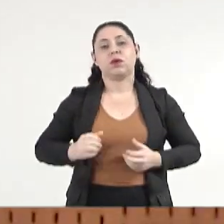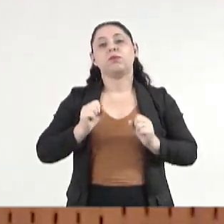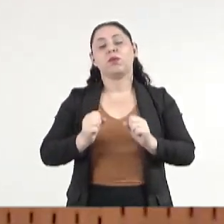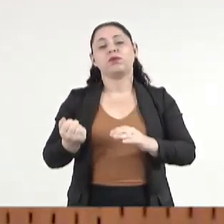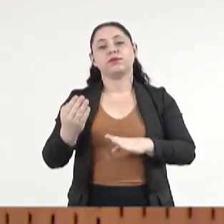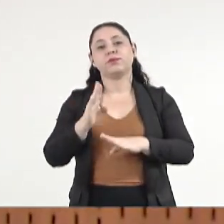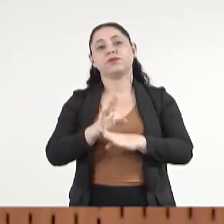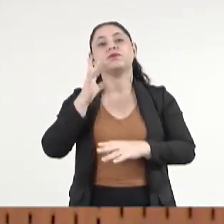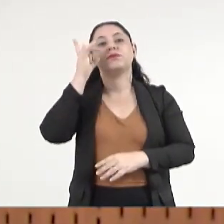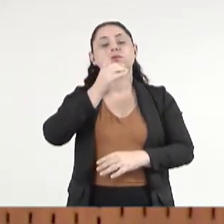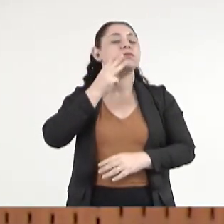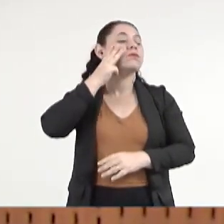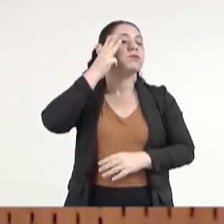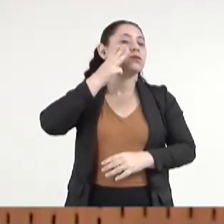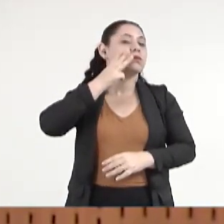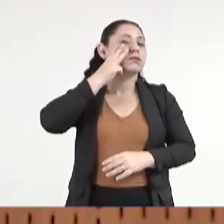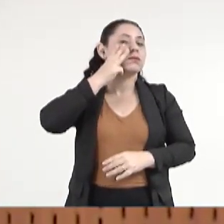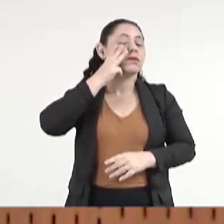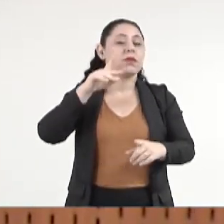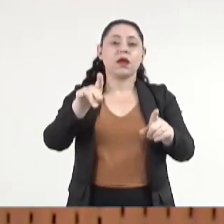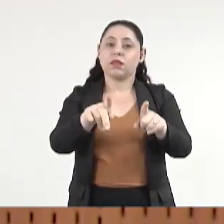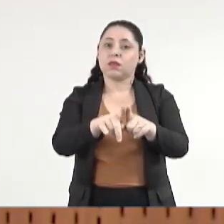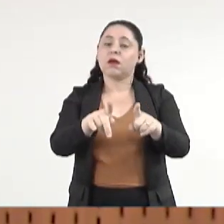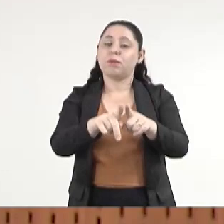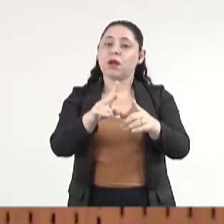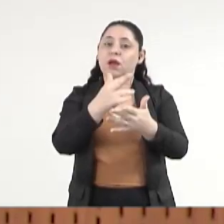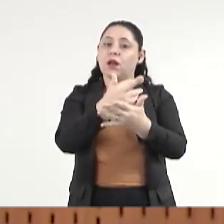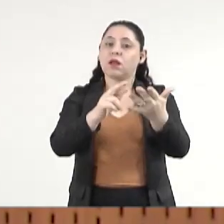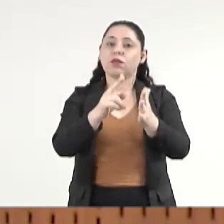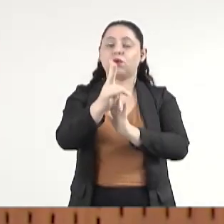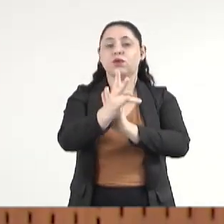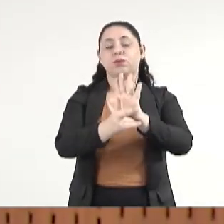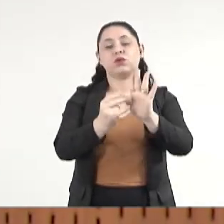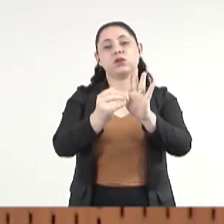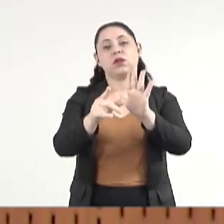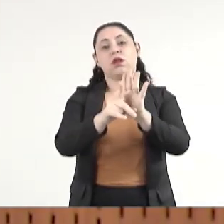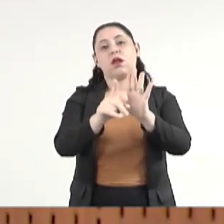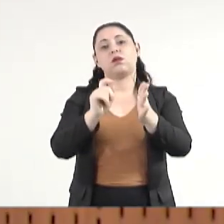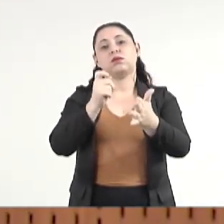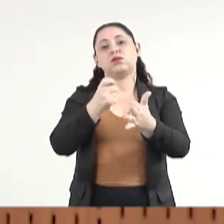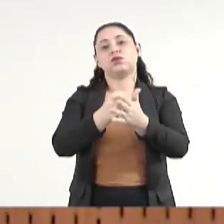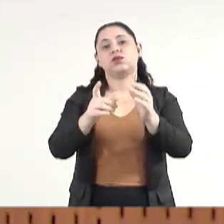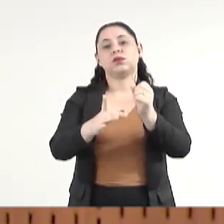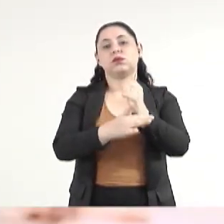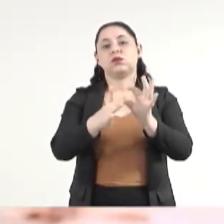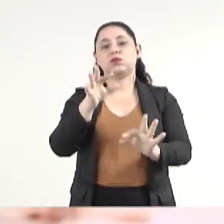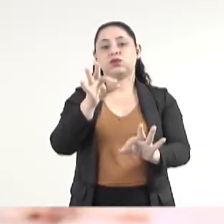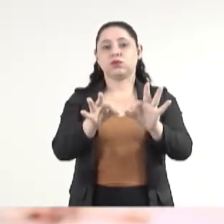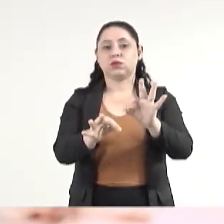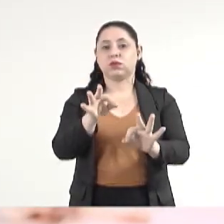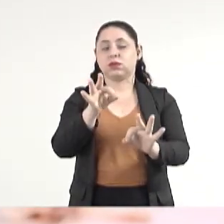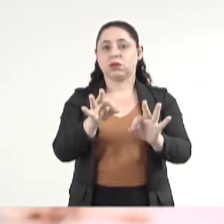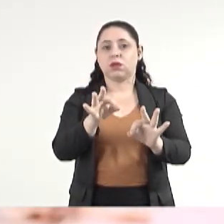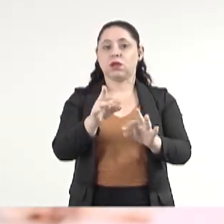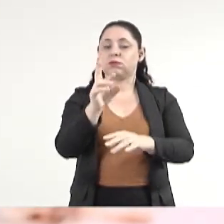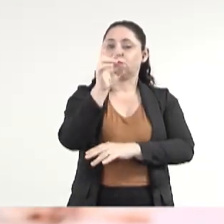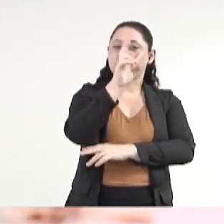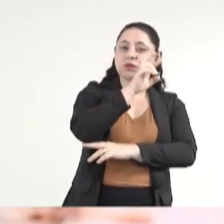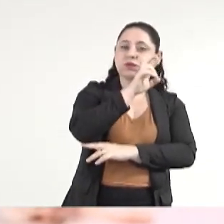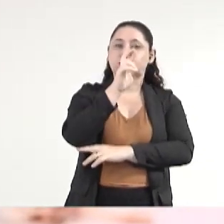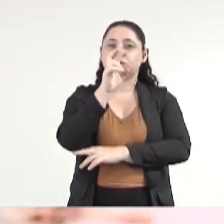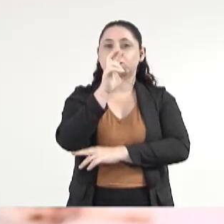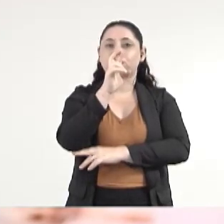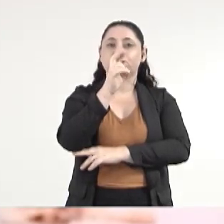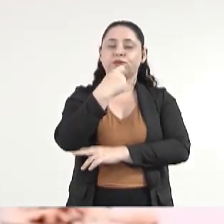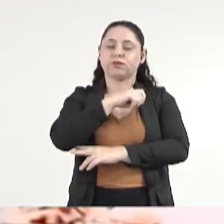ser beneficiados. A deputada Mara Caseiro também foi relatora do projeto de lei que garante segurança jurídica à inspeção